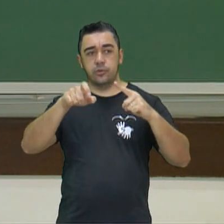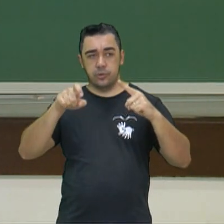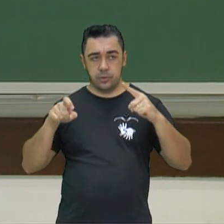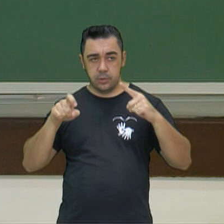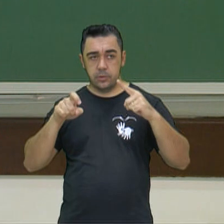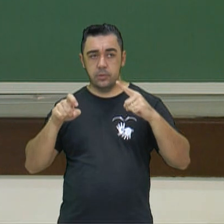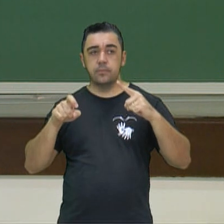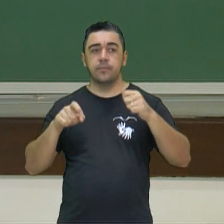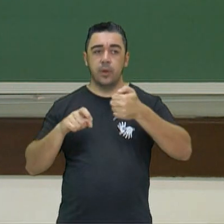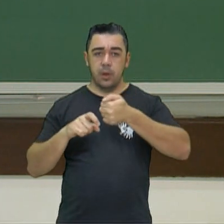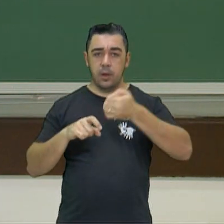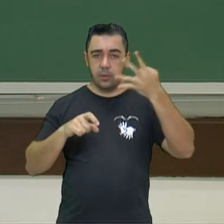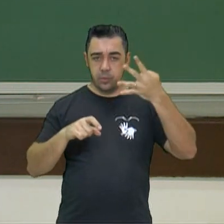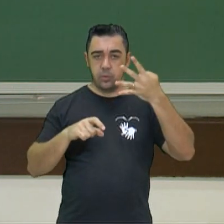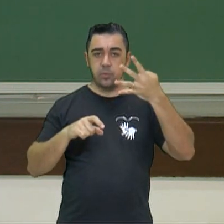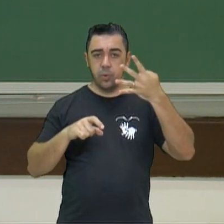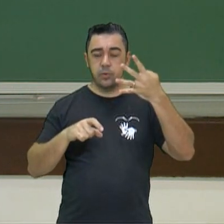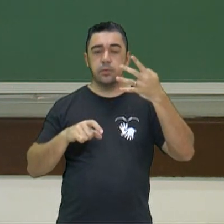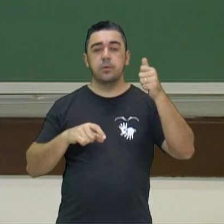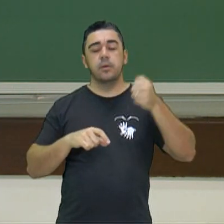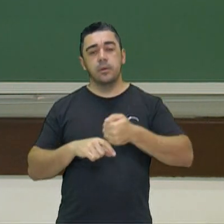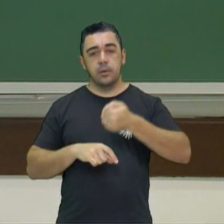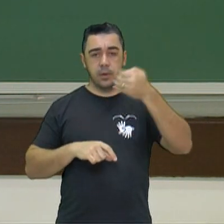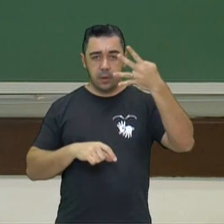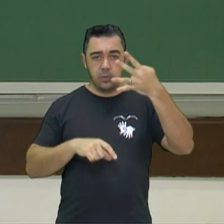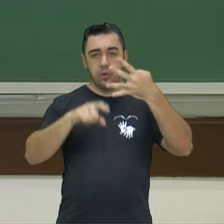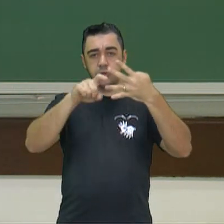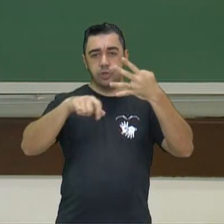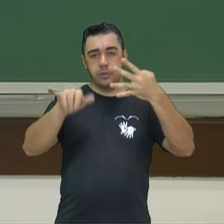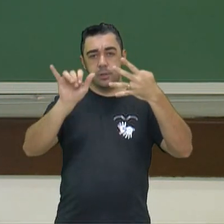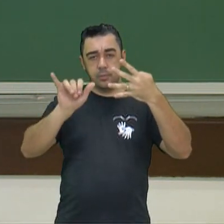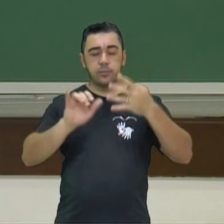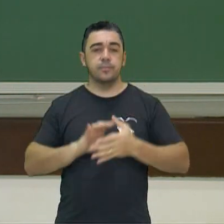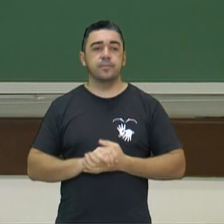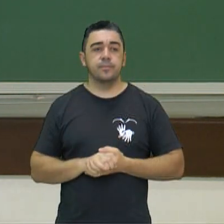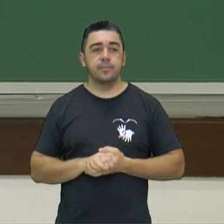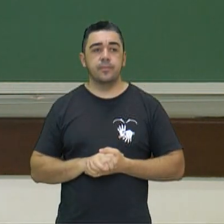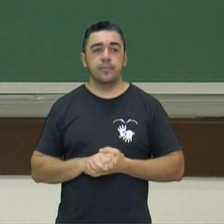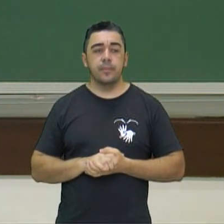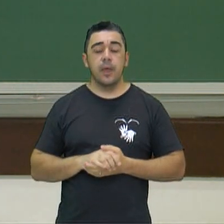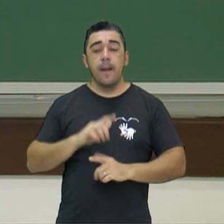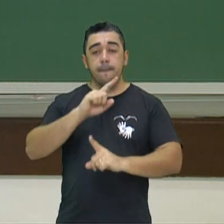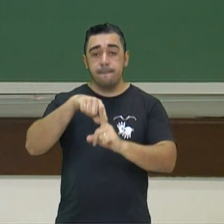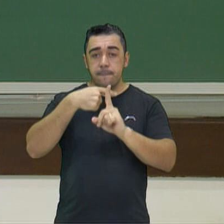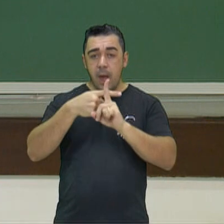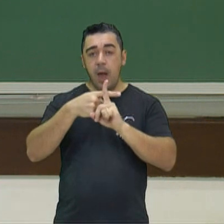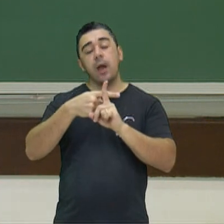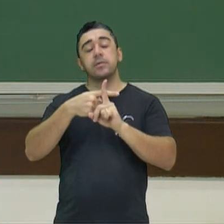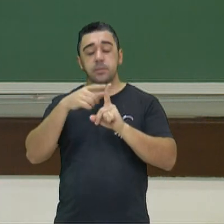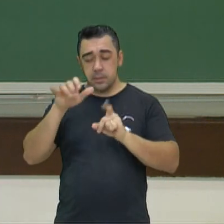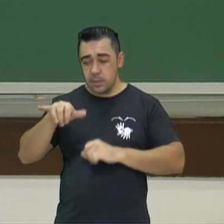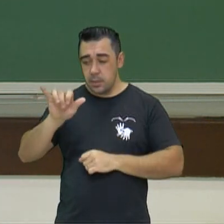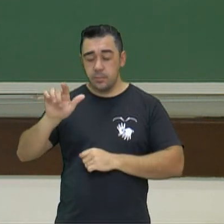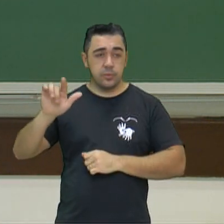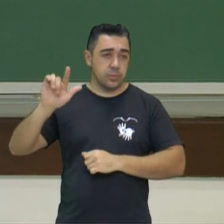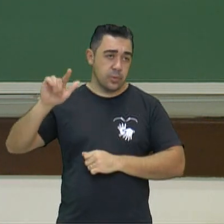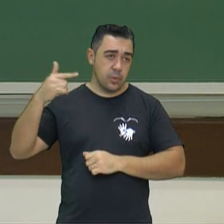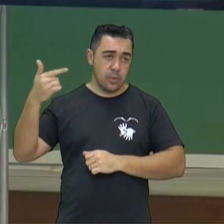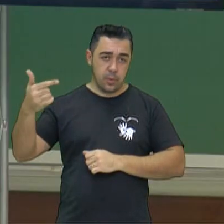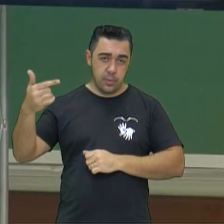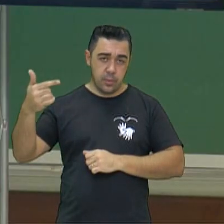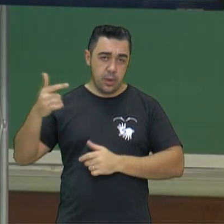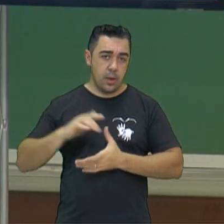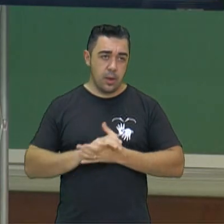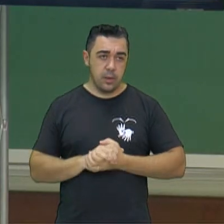o primeiro pelo segundo, 2 vezes 7, 14, vezes 1, 14xy. E o mais, que sempre será mais, o quadrado do